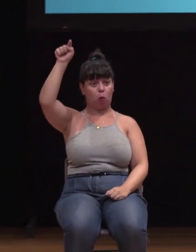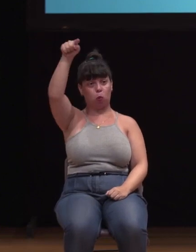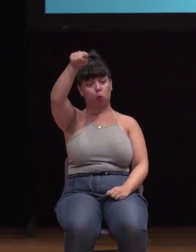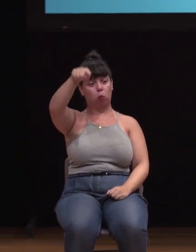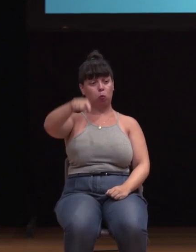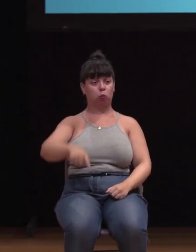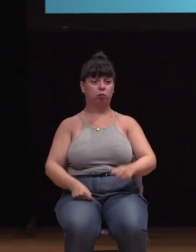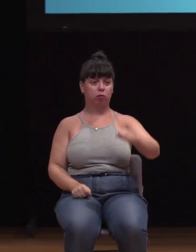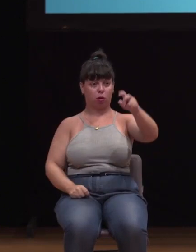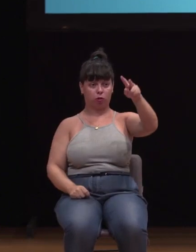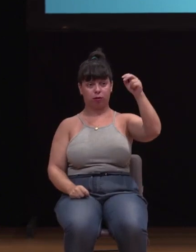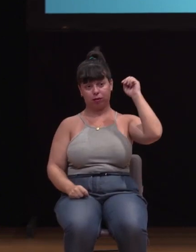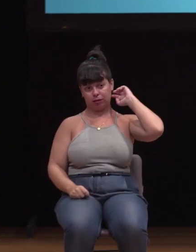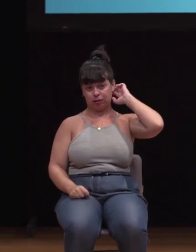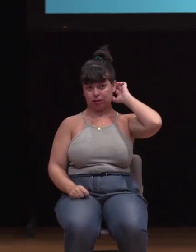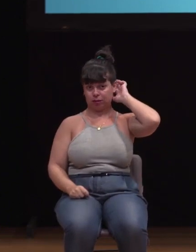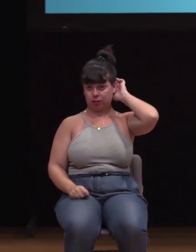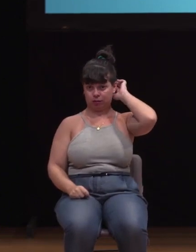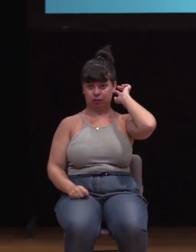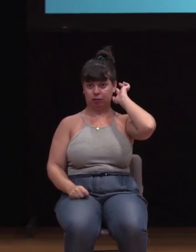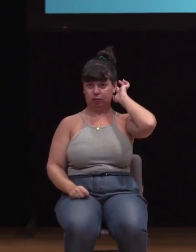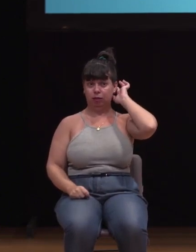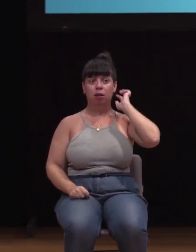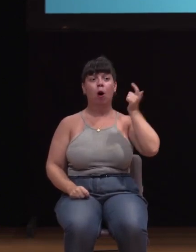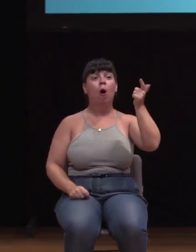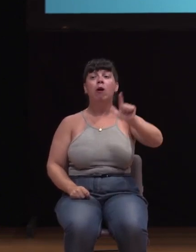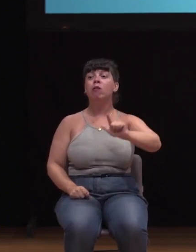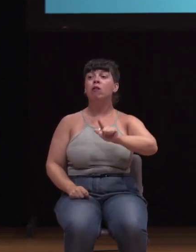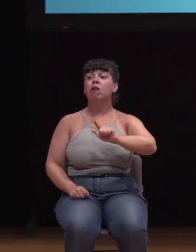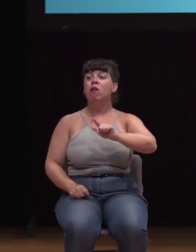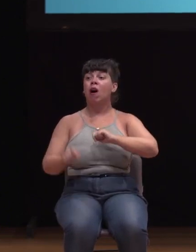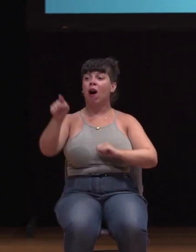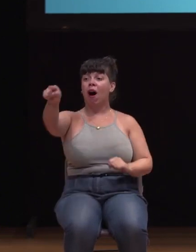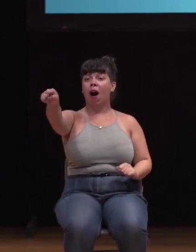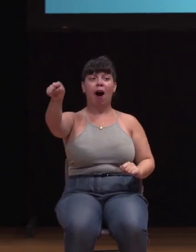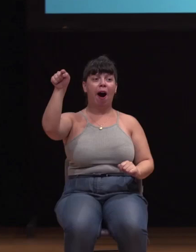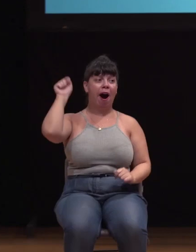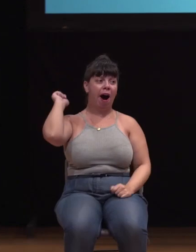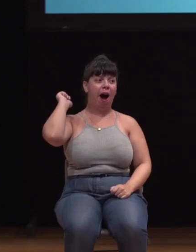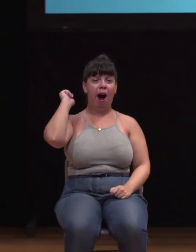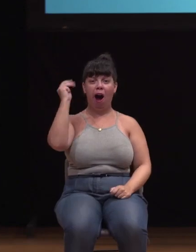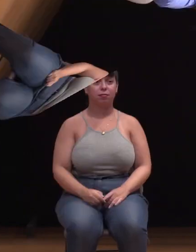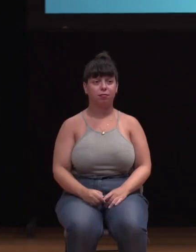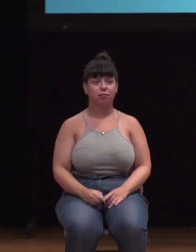1, 2... Mais alguém? 3 aqui.